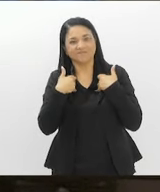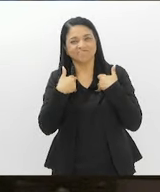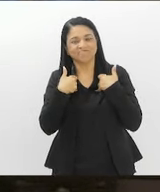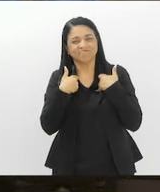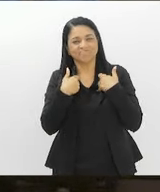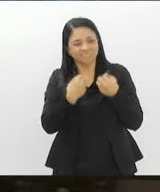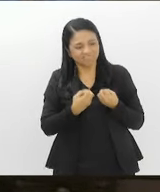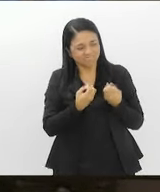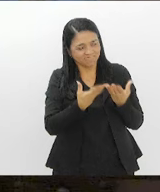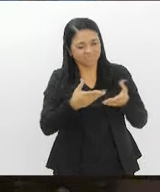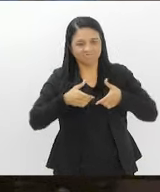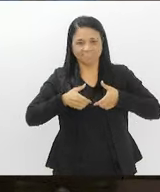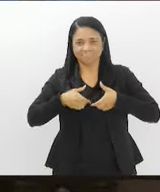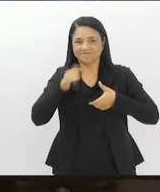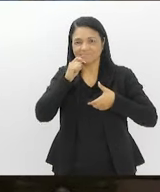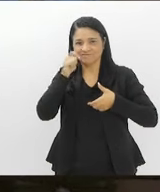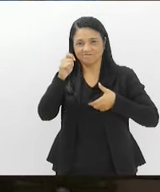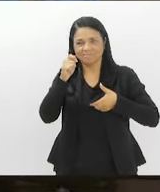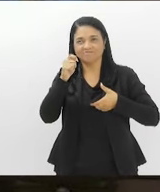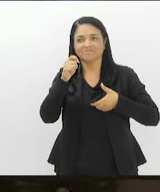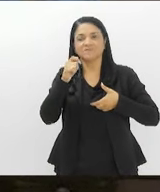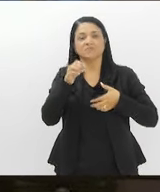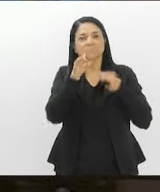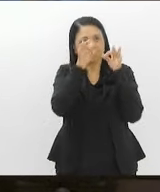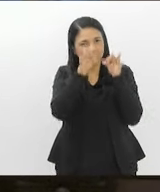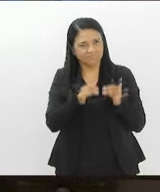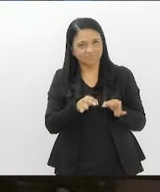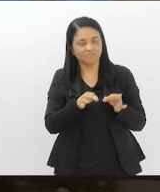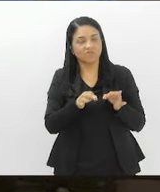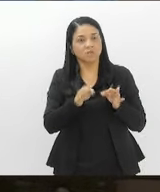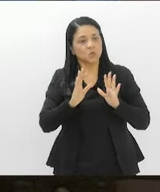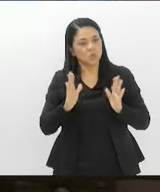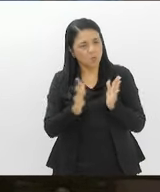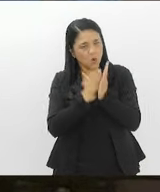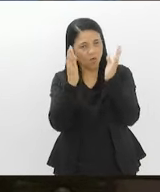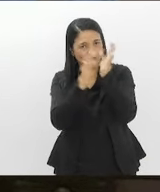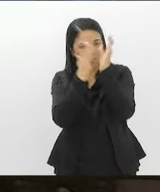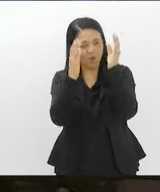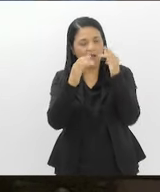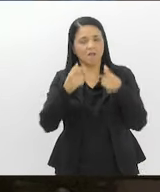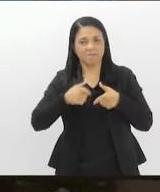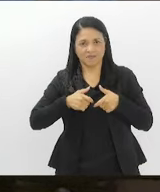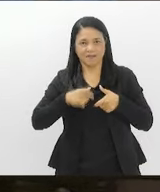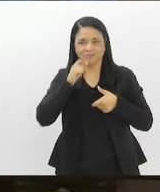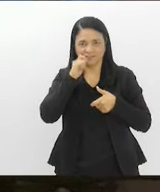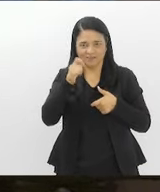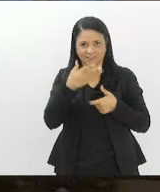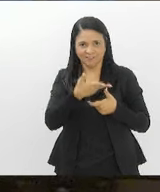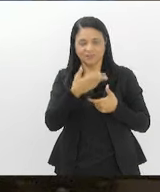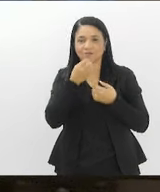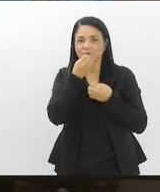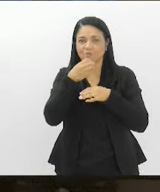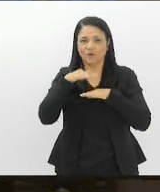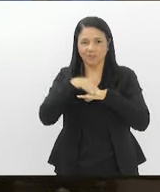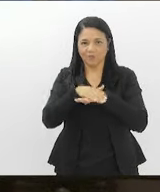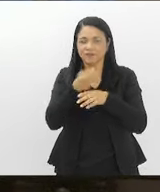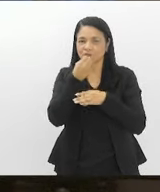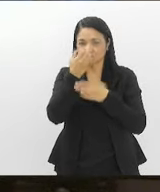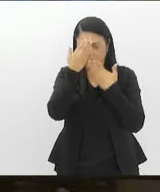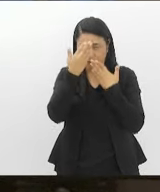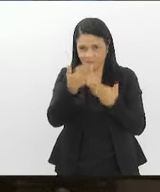essa comenda a Vossa Excelência, que faz jus com louvor à medalha Tiradentes. Boa noite, muito obrigado.